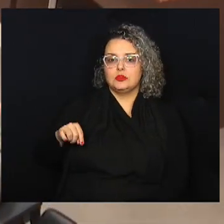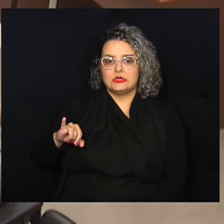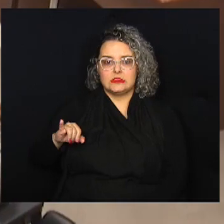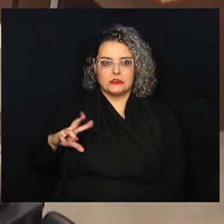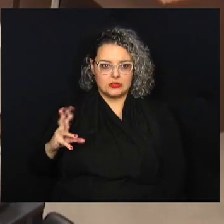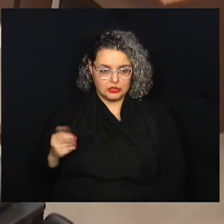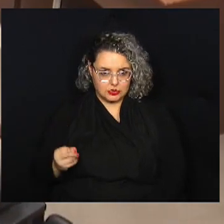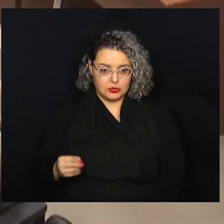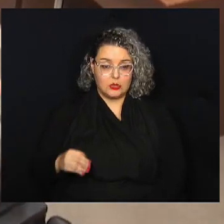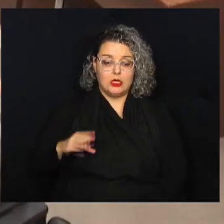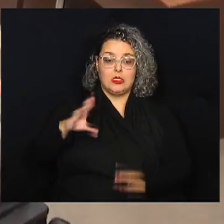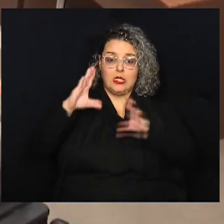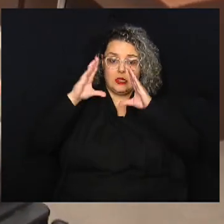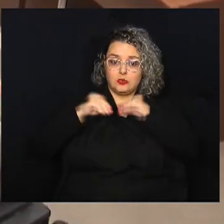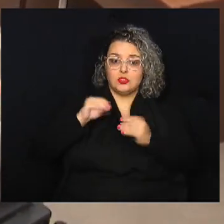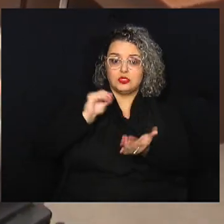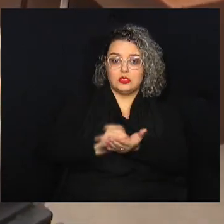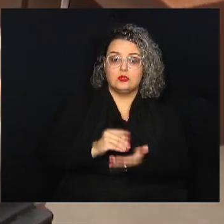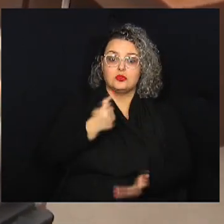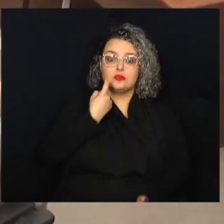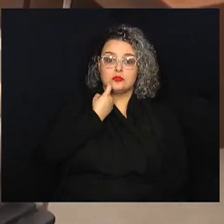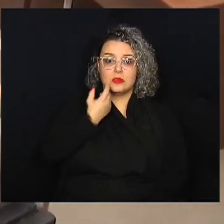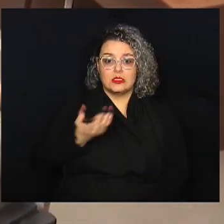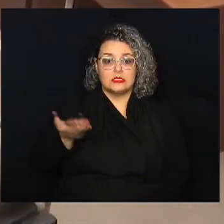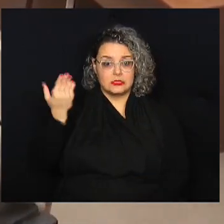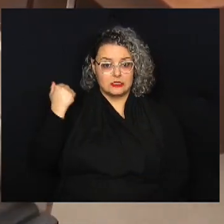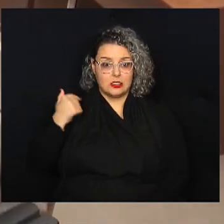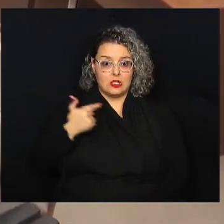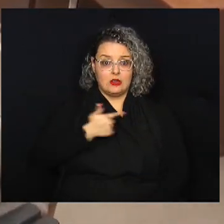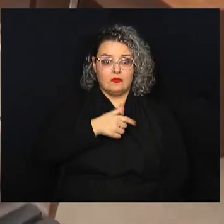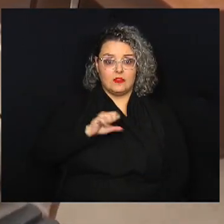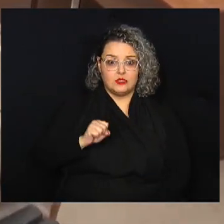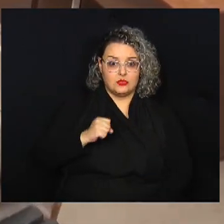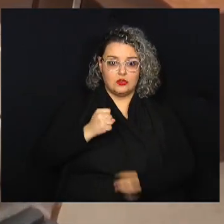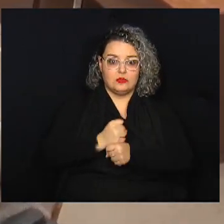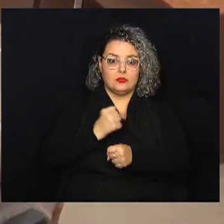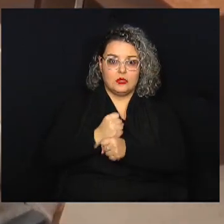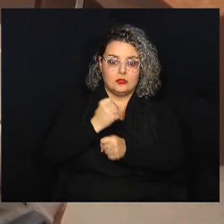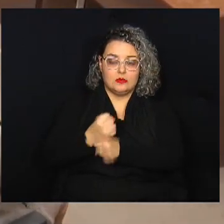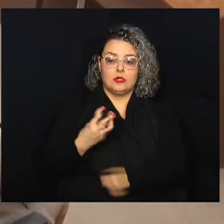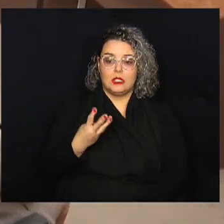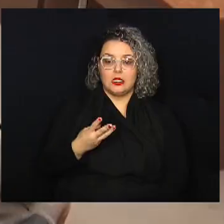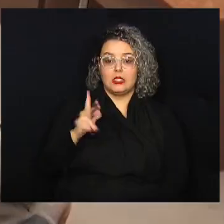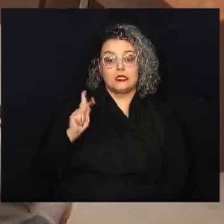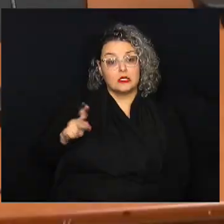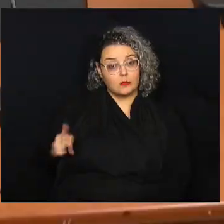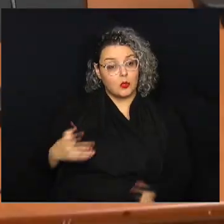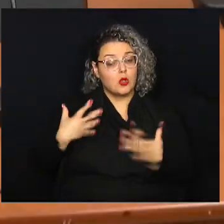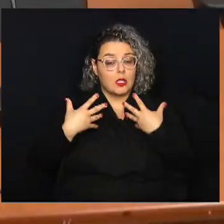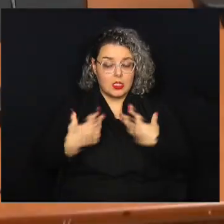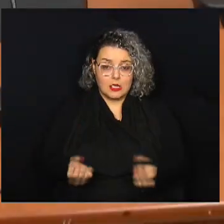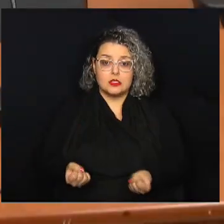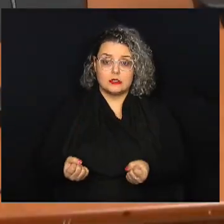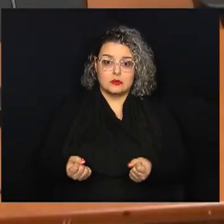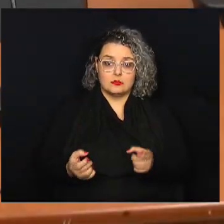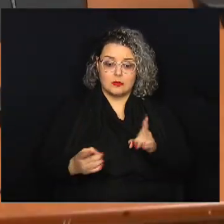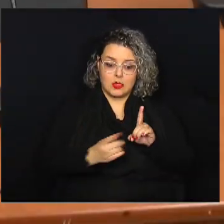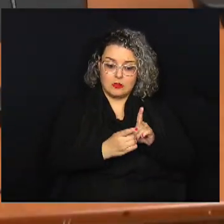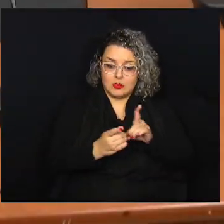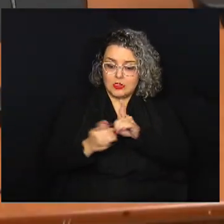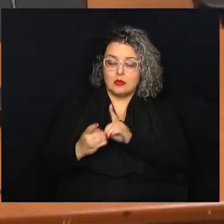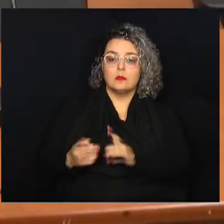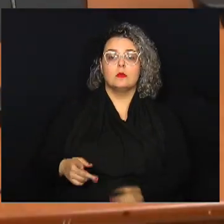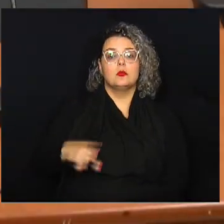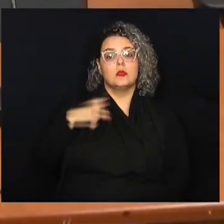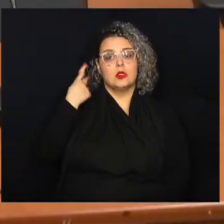noite da última sexta-feira. No total, 28 alunos e 3 professores foram recepcionados pelo presidente da